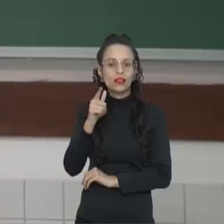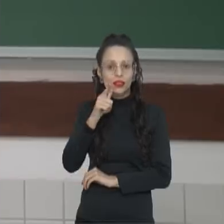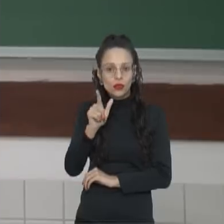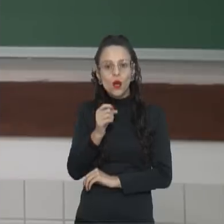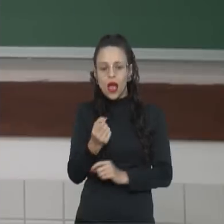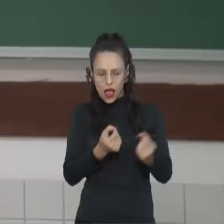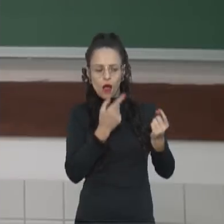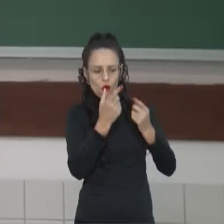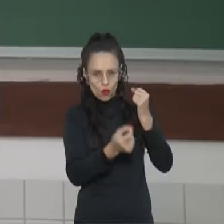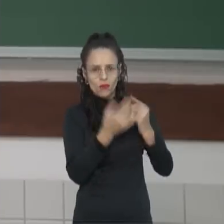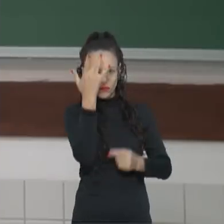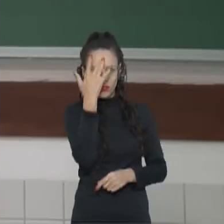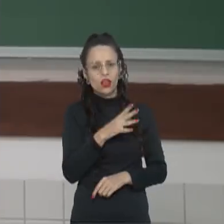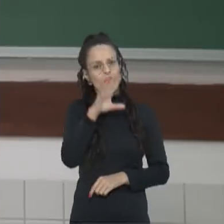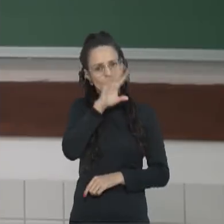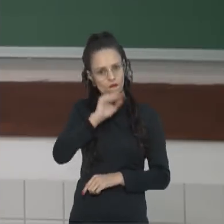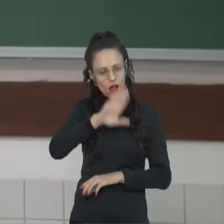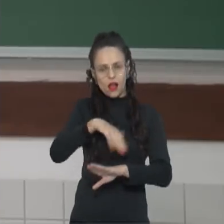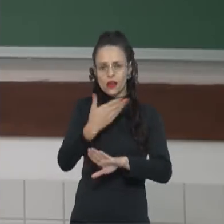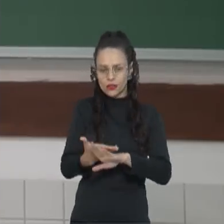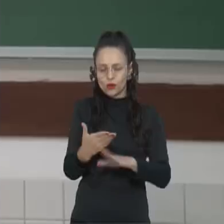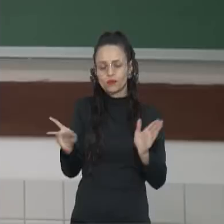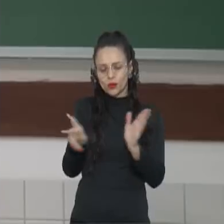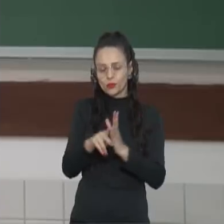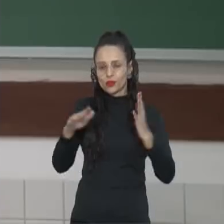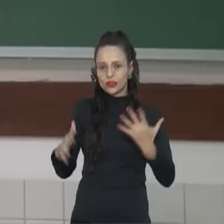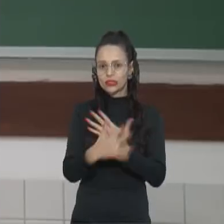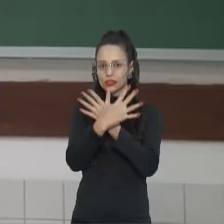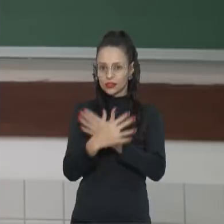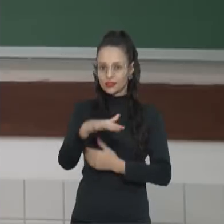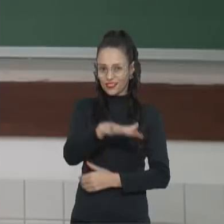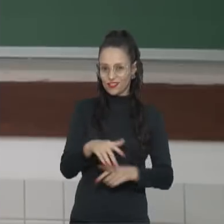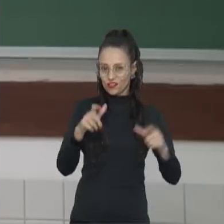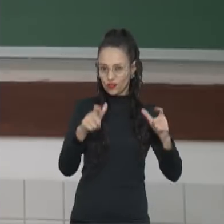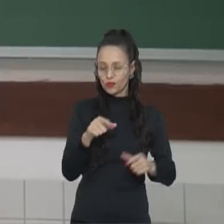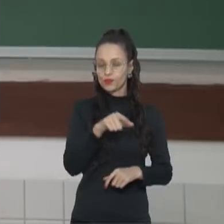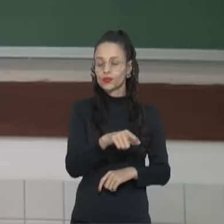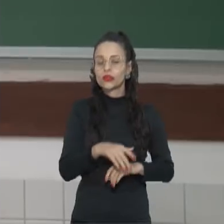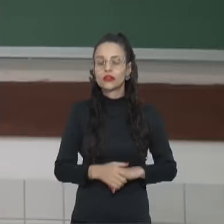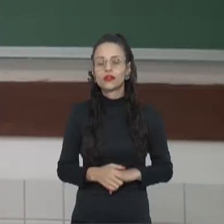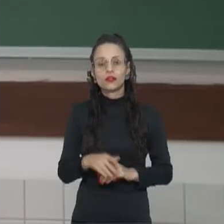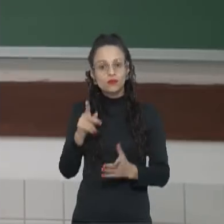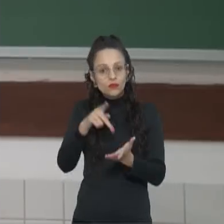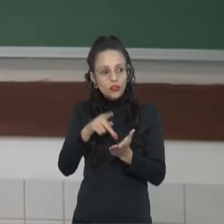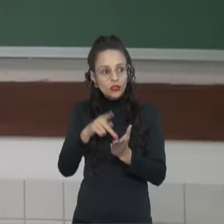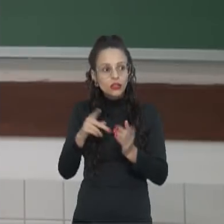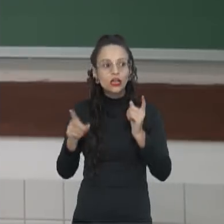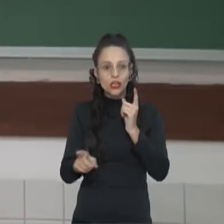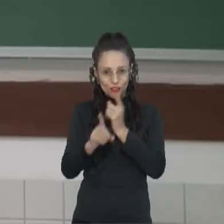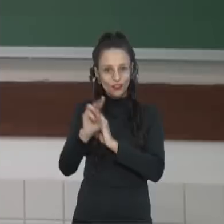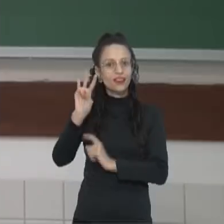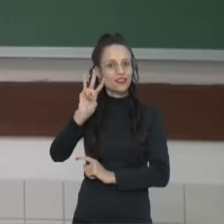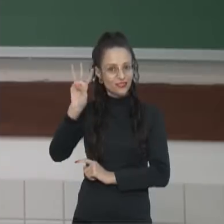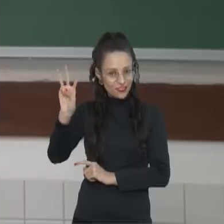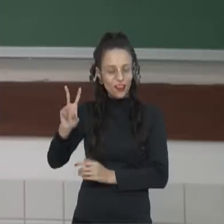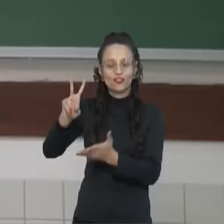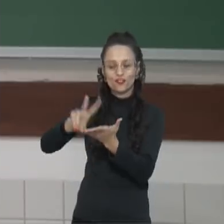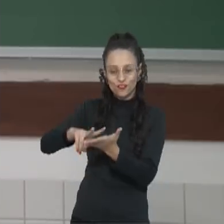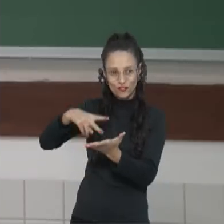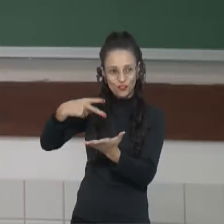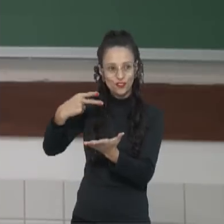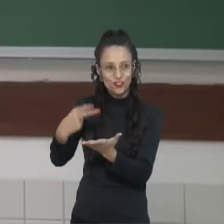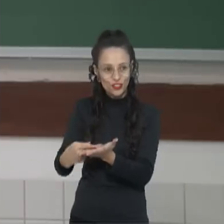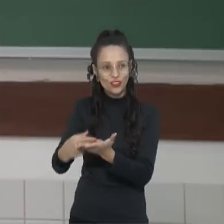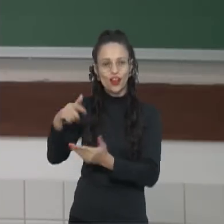alguns inclusive falam, uma língua inca, né, da região. Na verdade, eu consegui encontrar um site que faz a tradução do